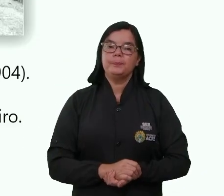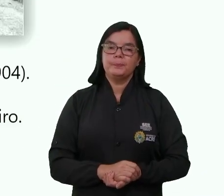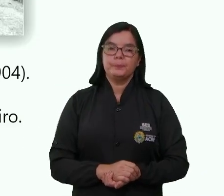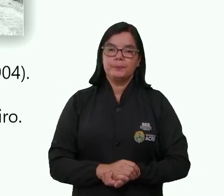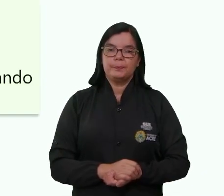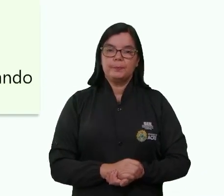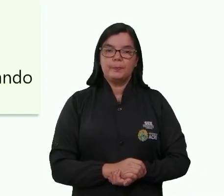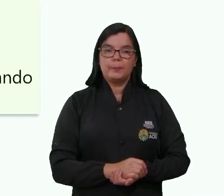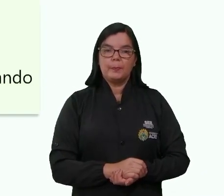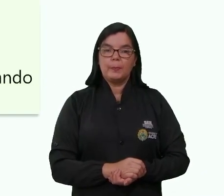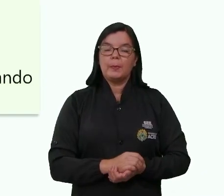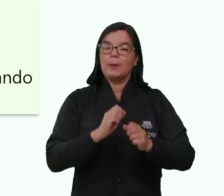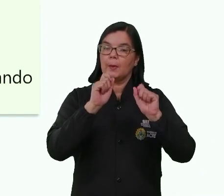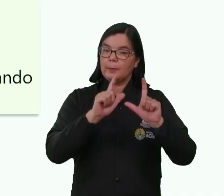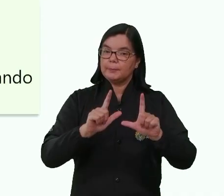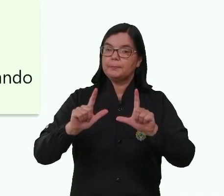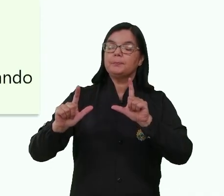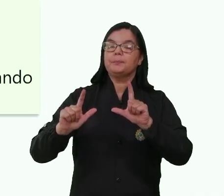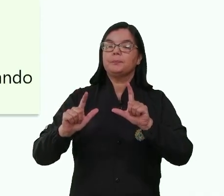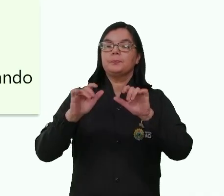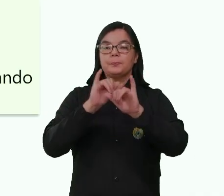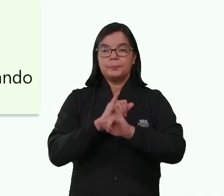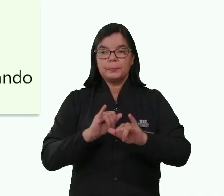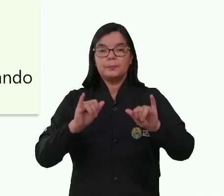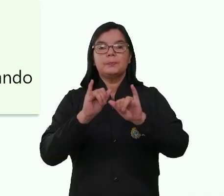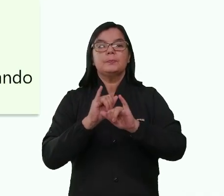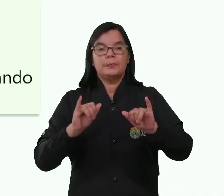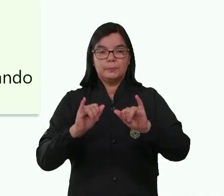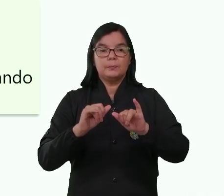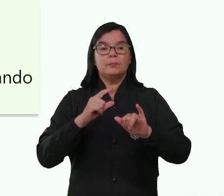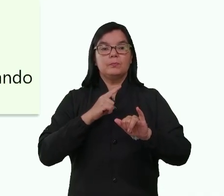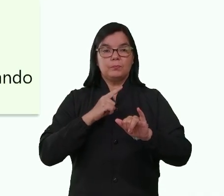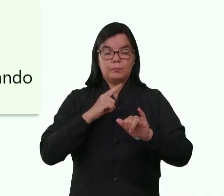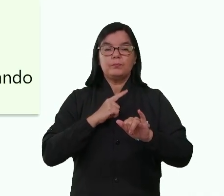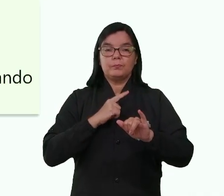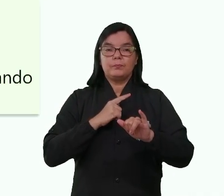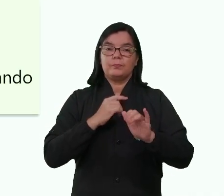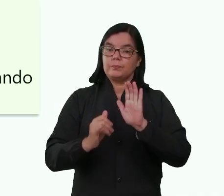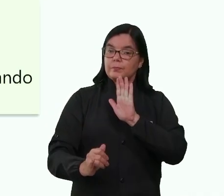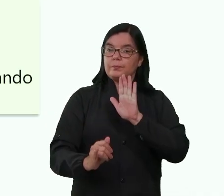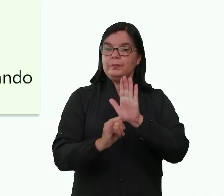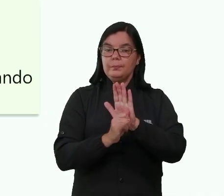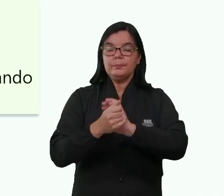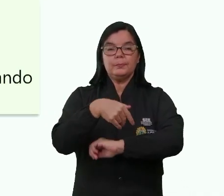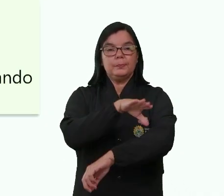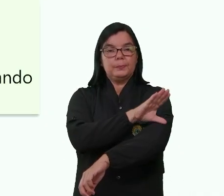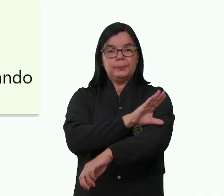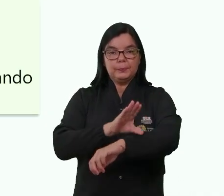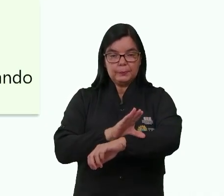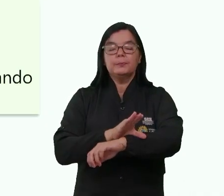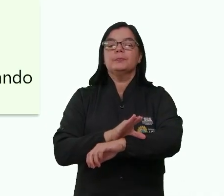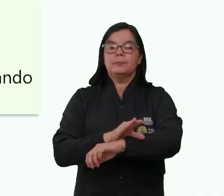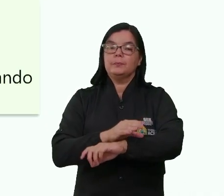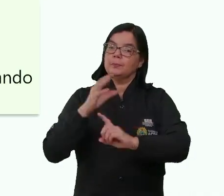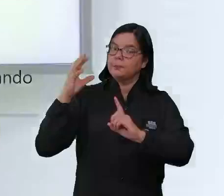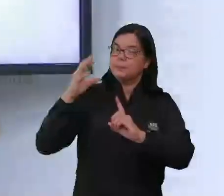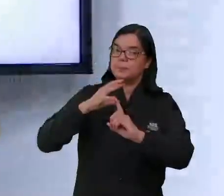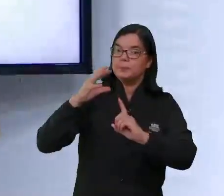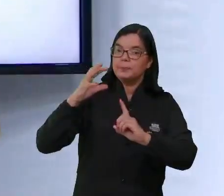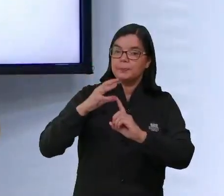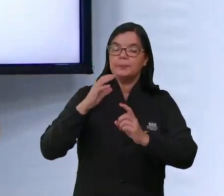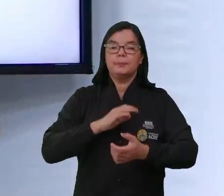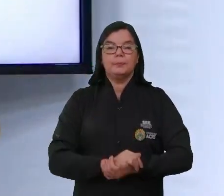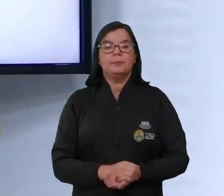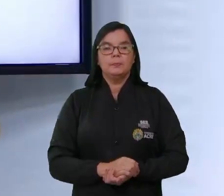econômica. Ainda avançando em algumas informações, a questão da identidade cultural, raízes e